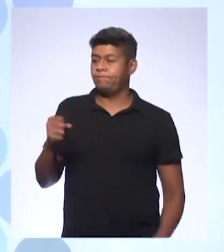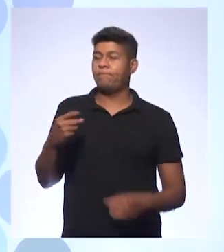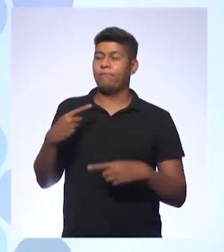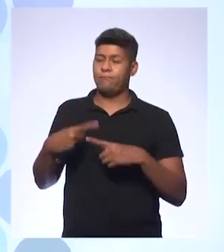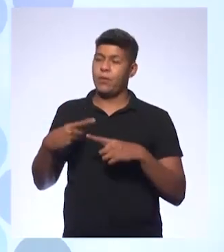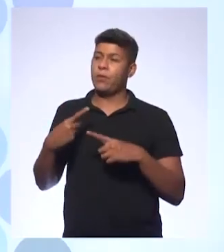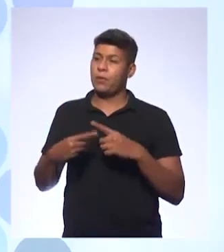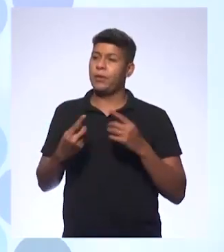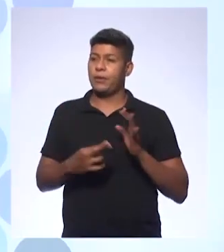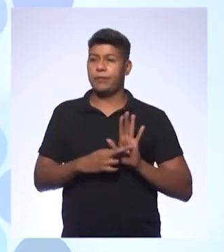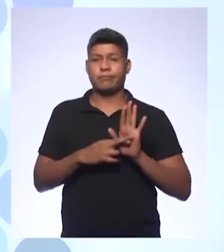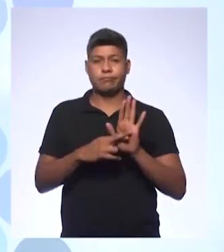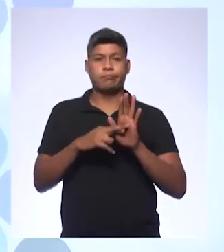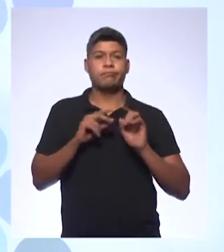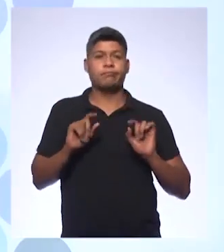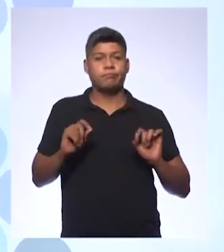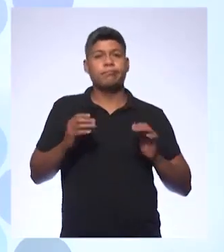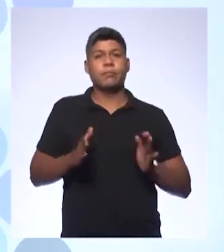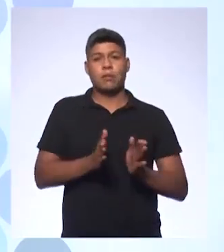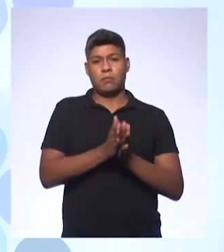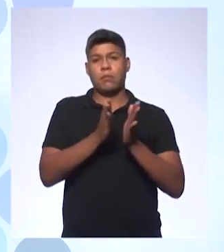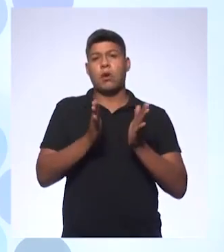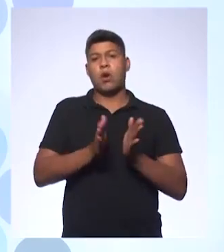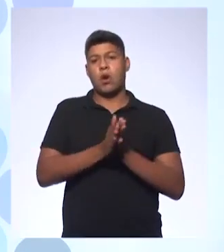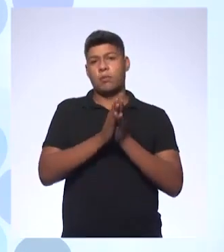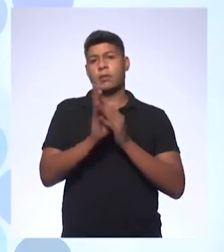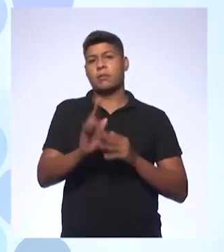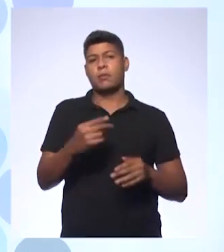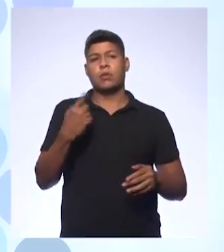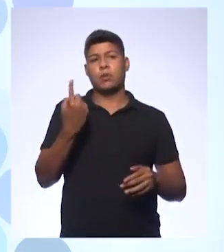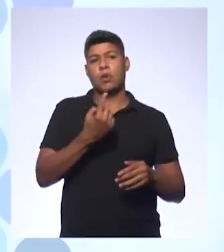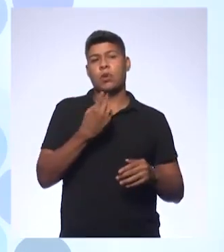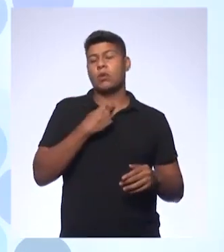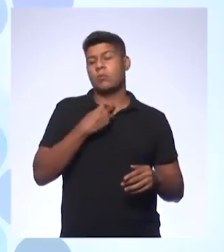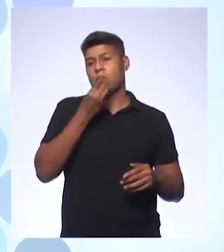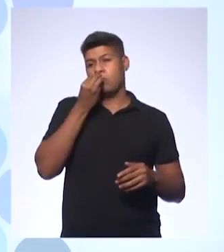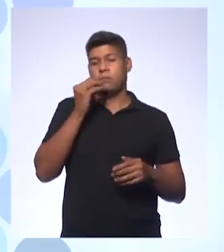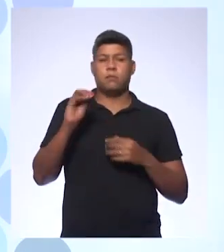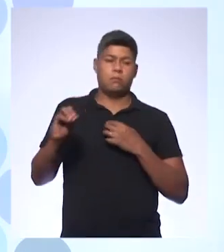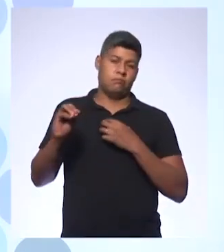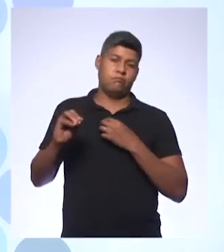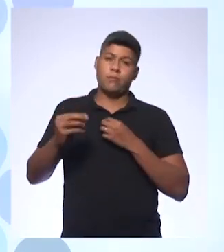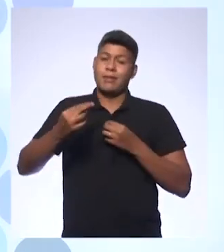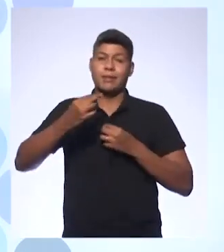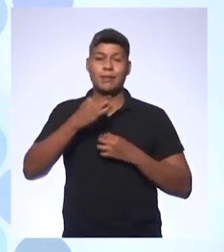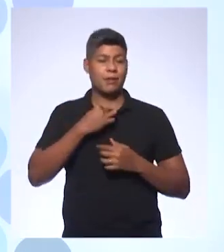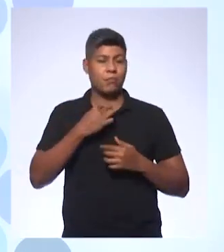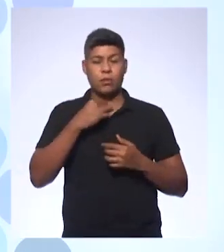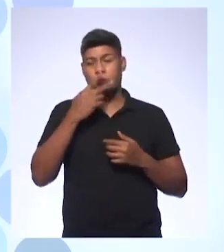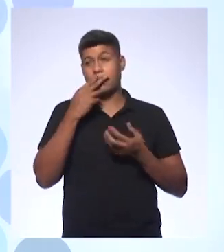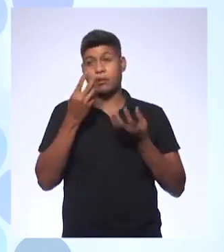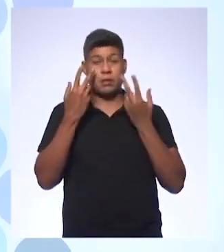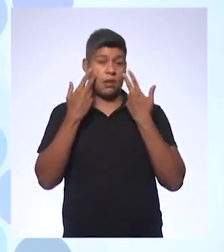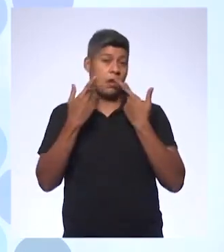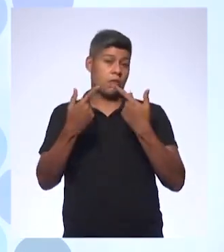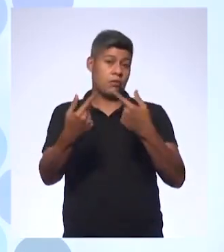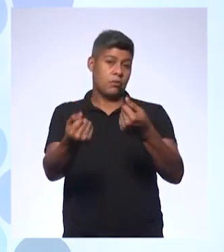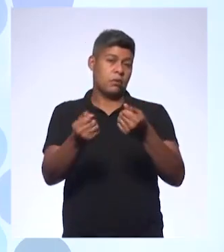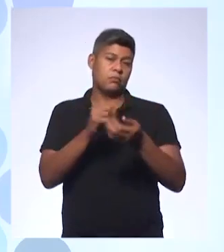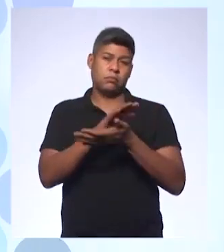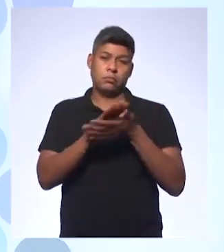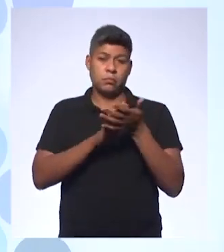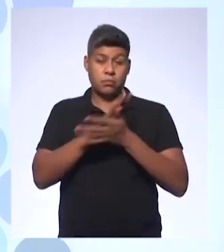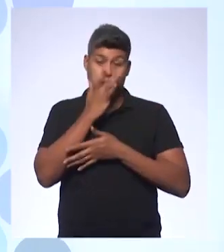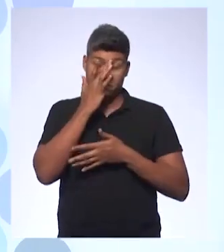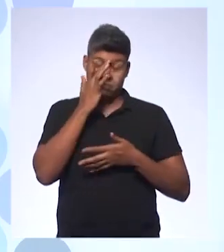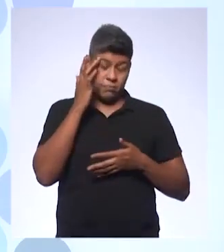essa situação de vulnerabilidade extrema que nós não podemos banalizar, que nós não podemos naturalizar. Né? As pessoas